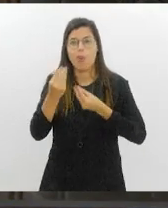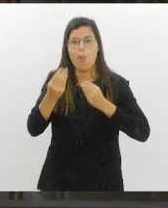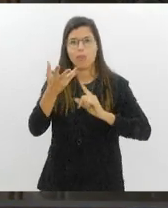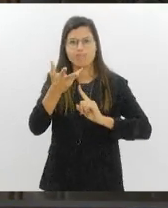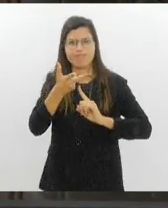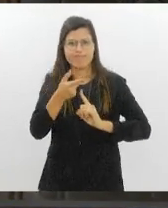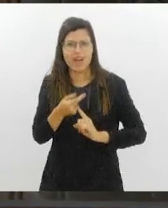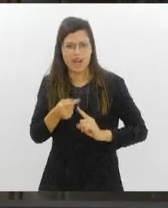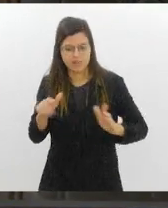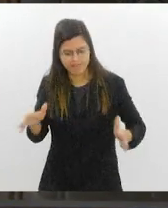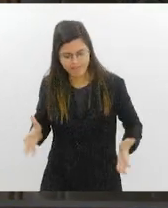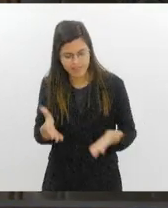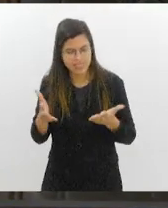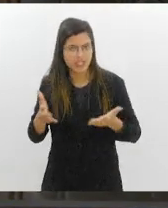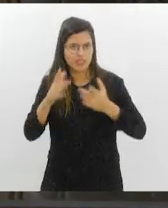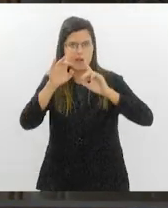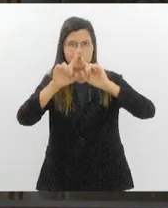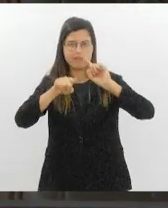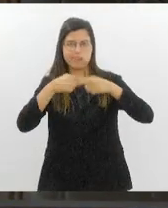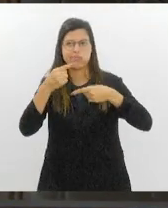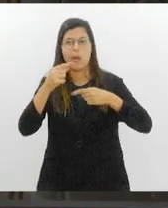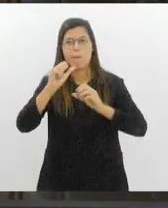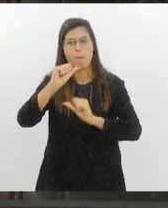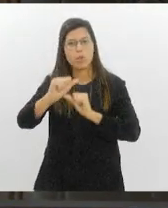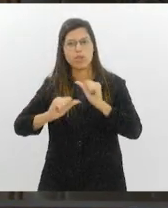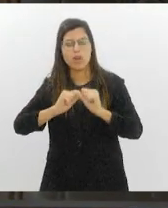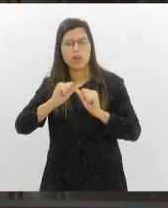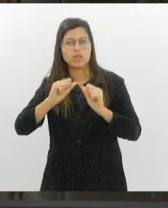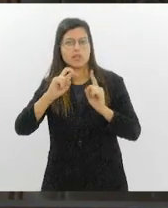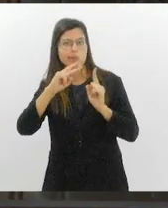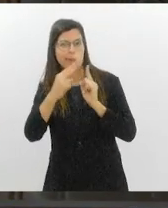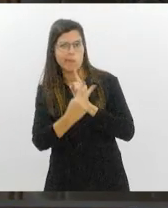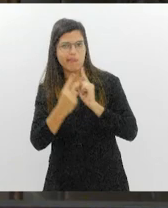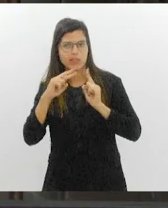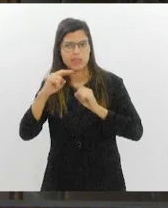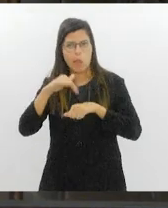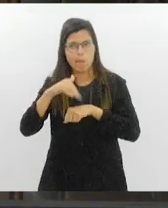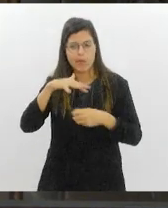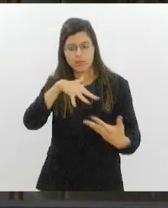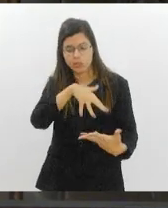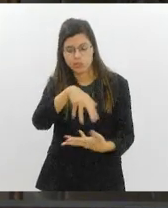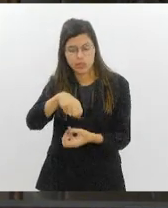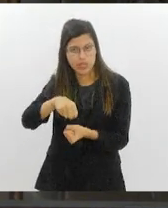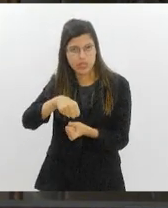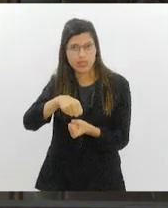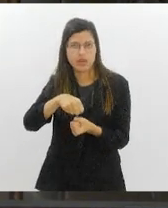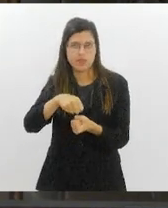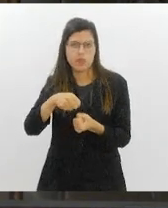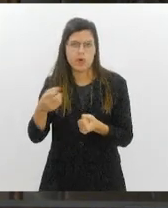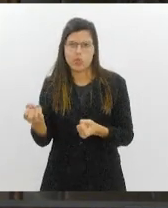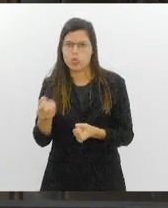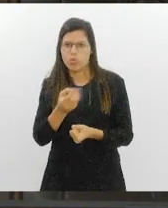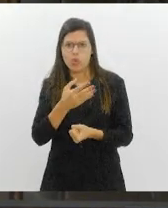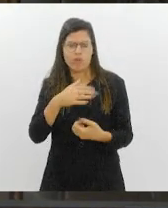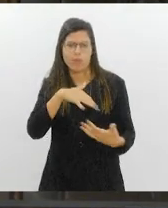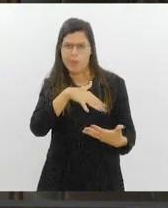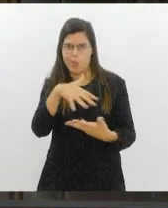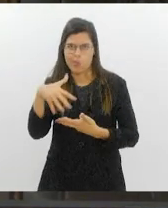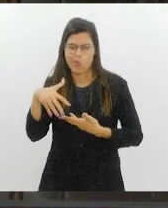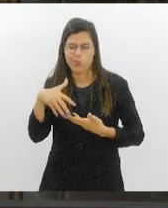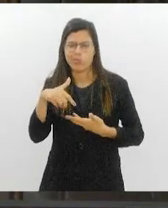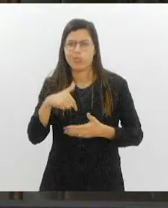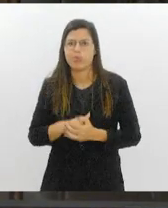crescimento, mudanças e uma visão mais sustentável e inovadora para o mundo. Essa medalha não é